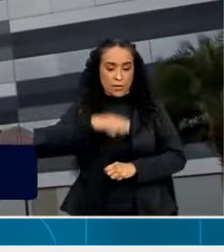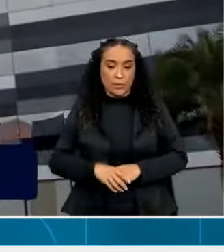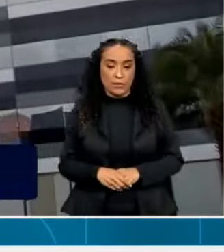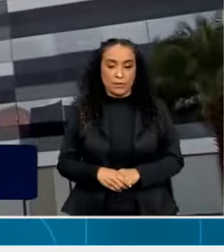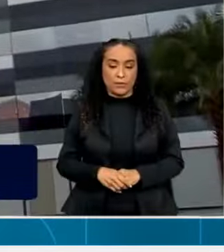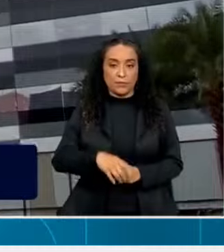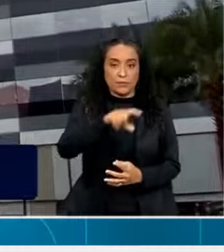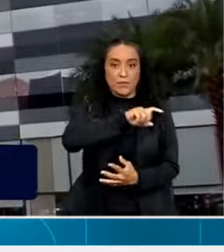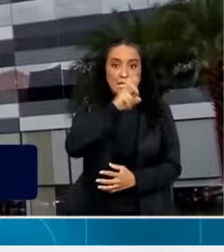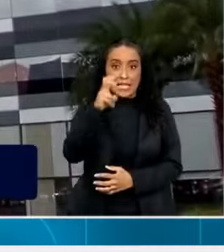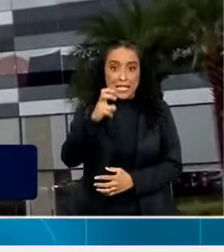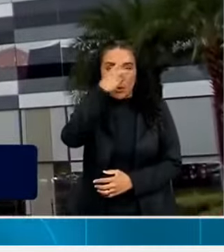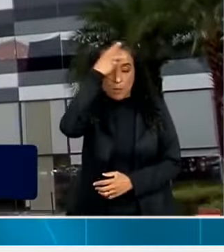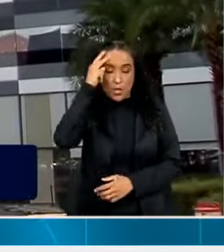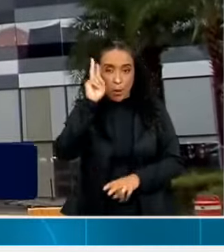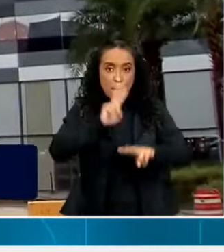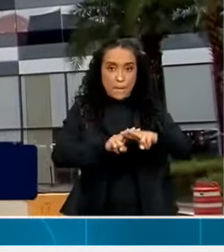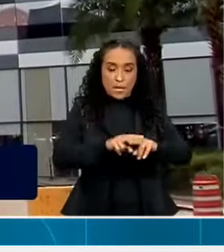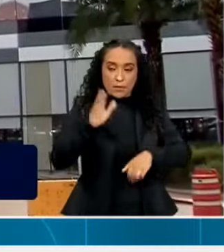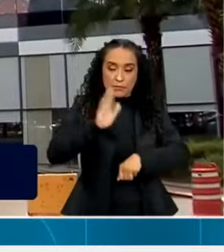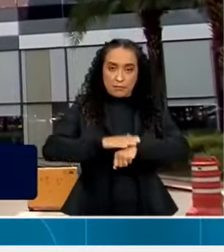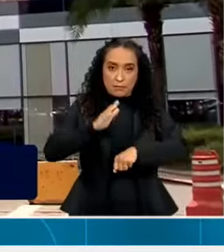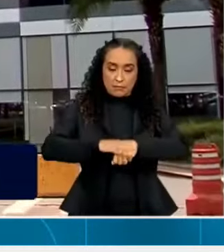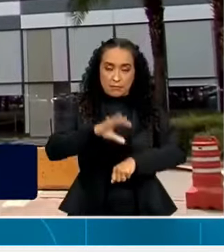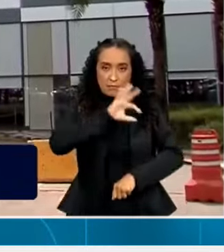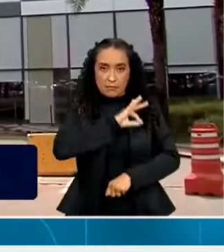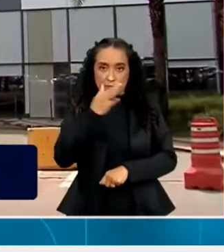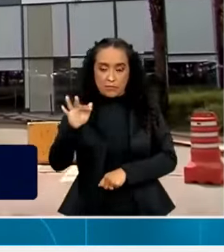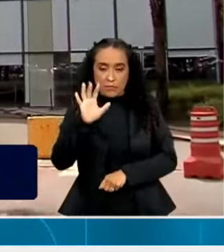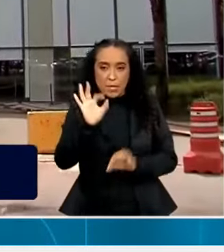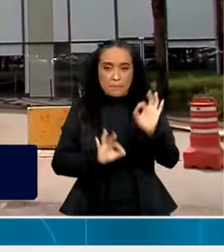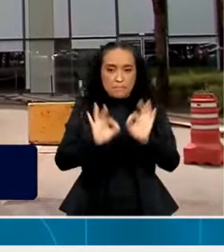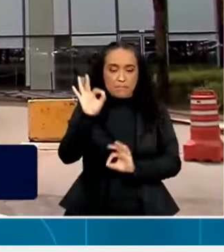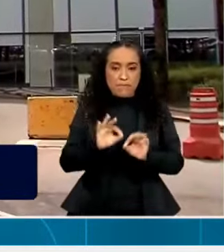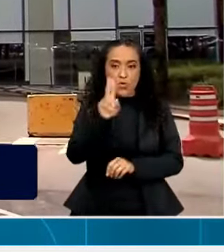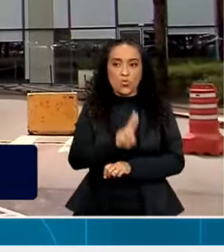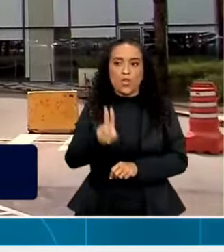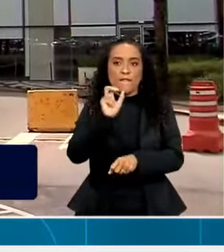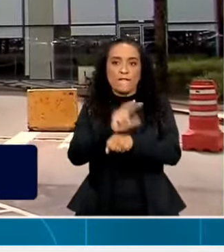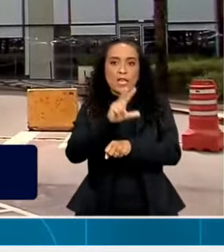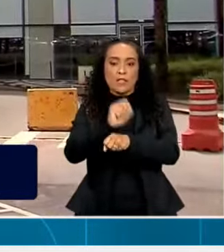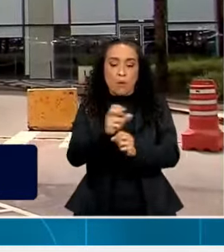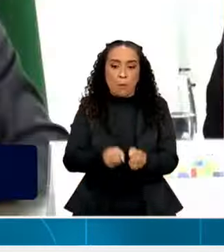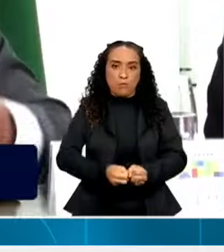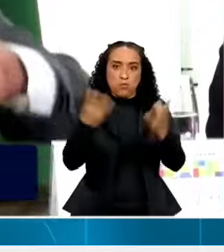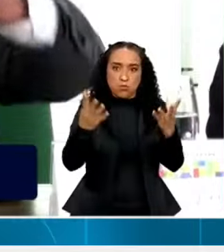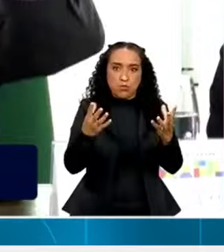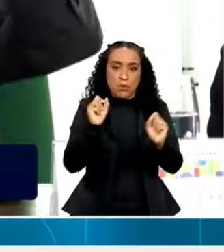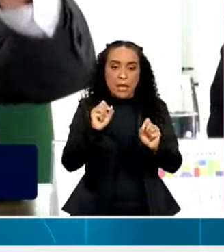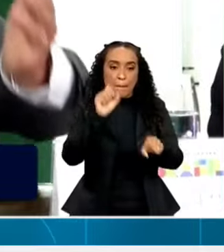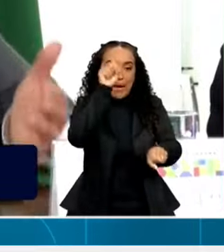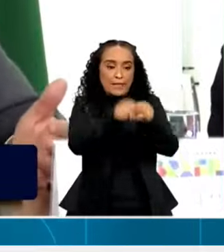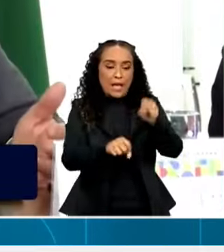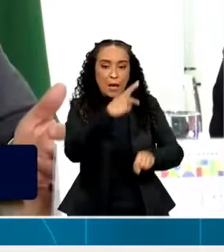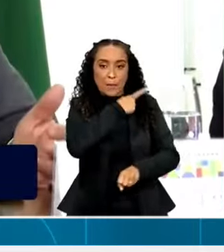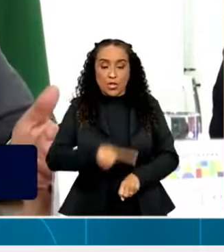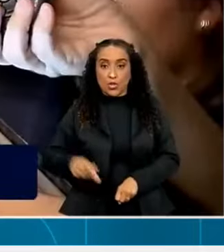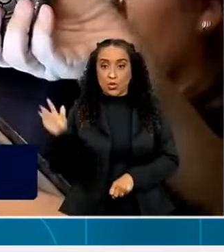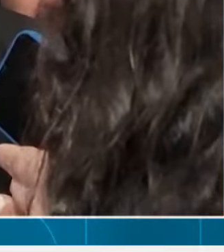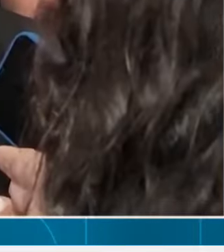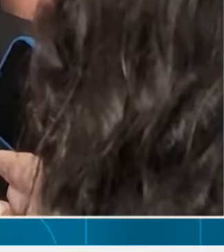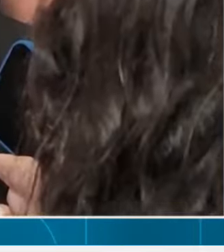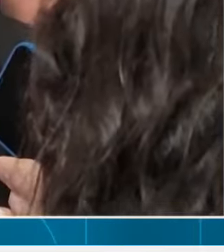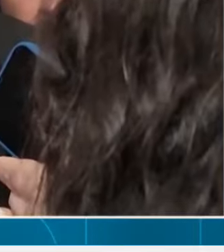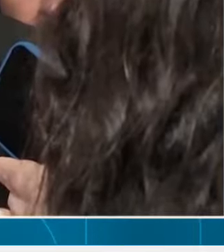o resultado do segundo turno. Mas foi mais de um mês após a derrota, em 6 de dezembro de